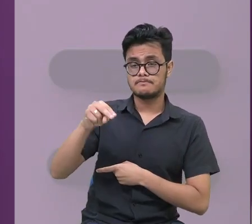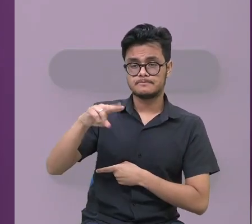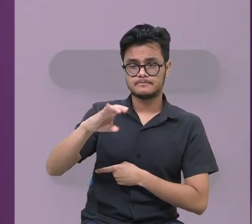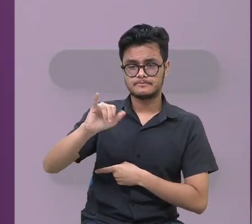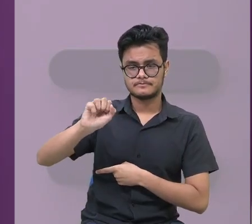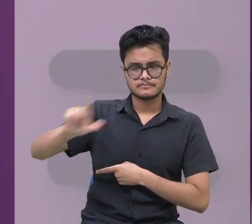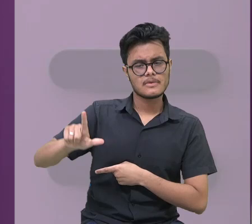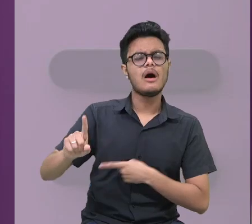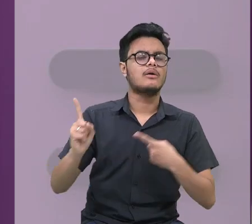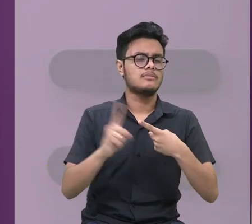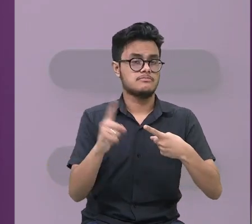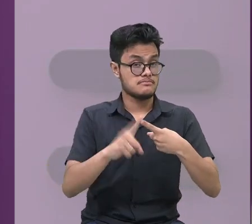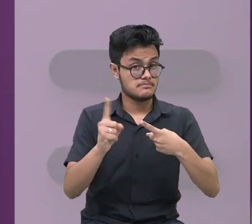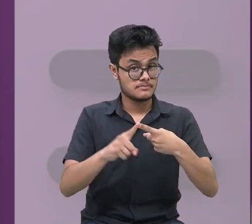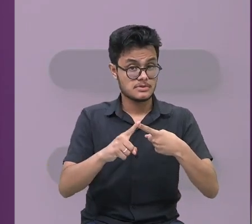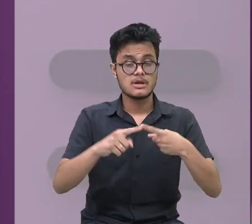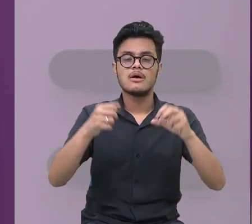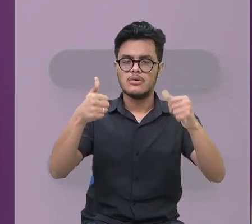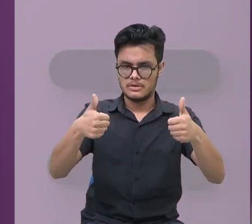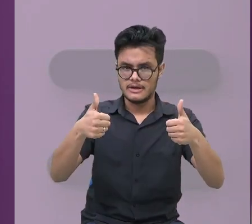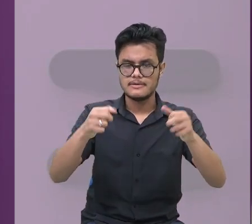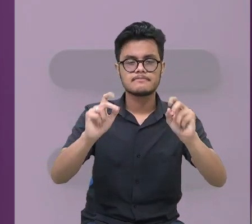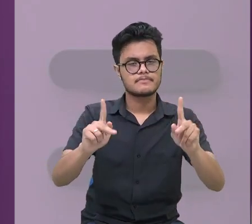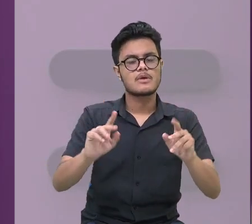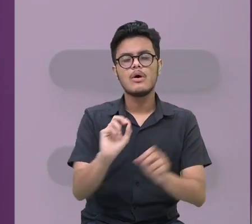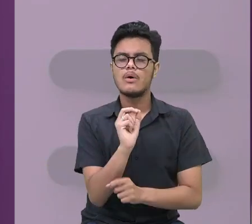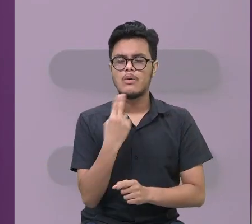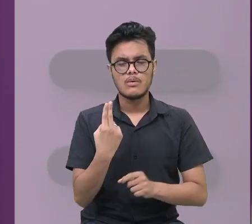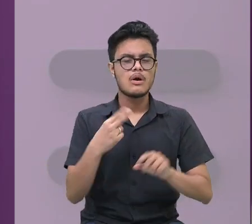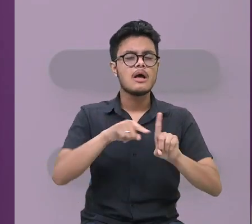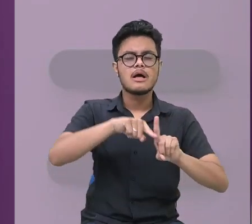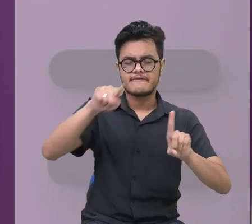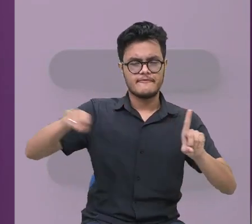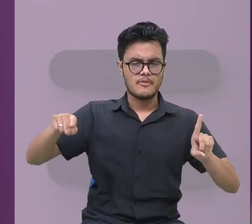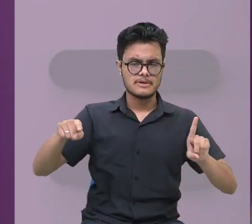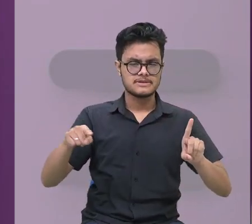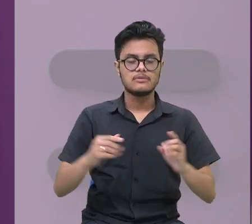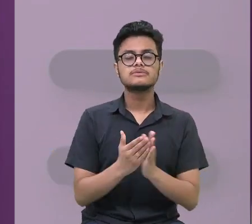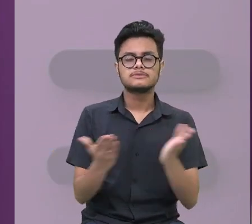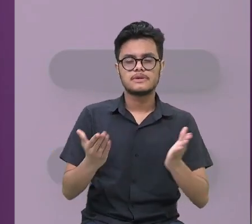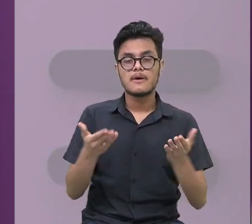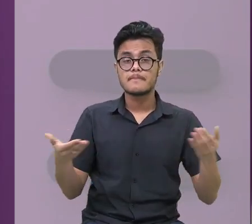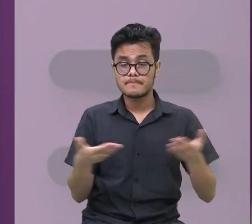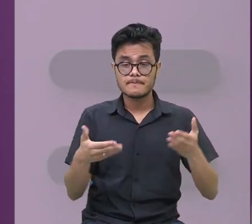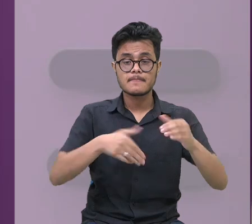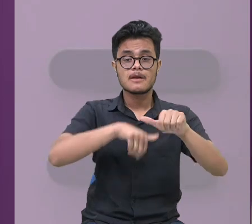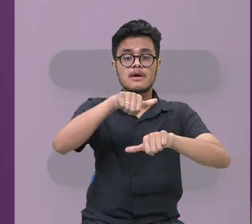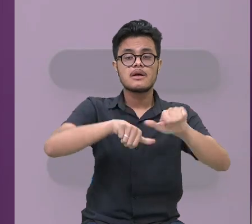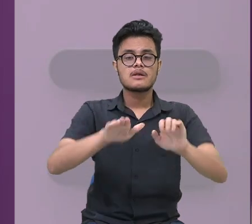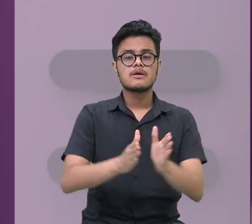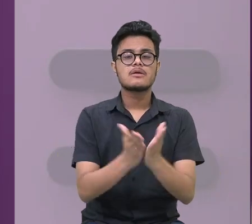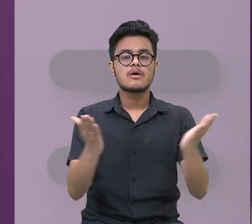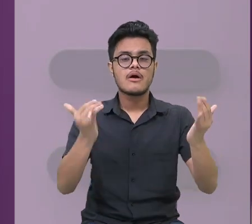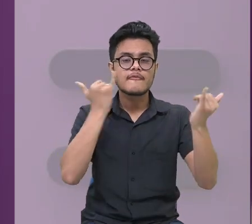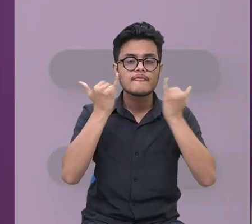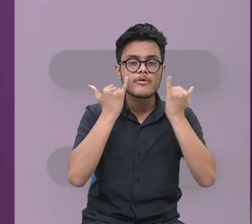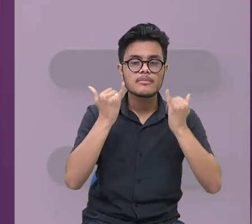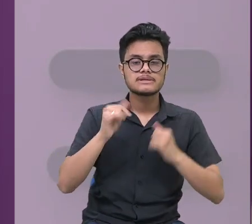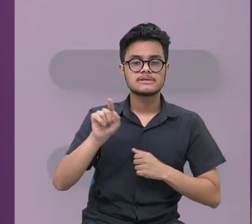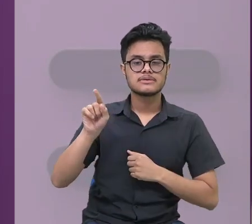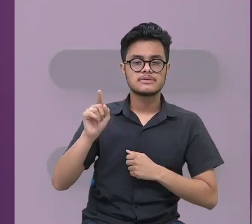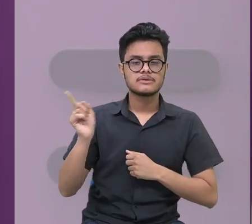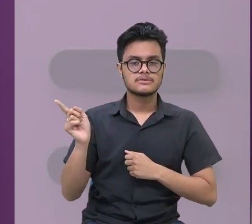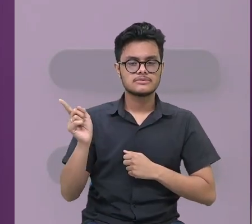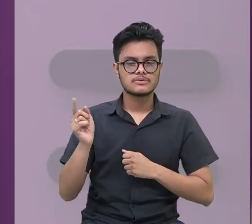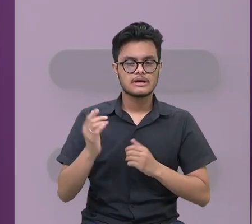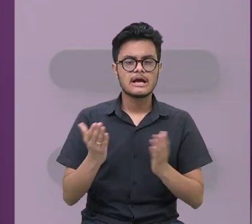exponencial, especificamente do seu gráfico, tá bom? Então a gente vai analisar alguns gráficos dessa função, tá